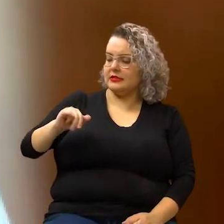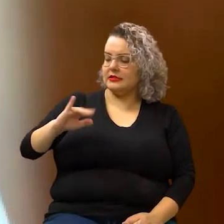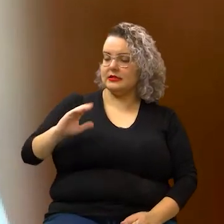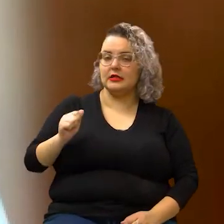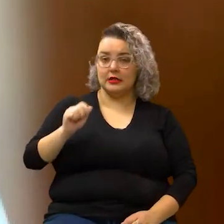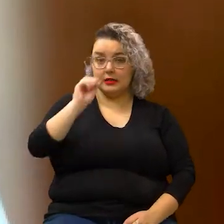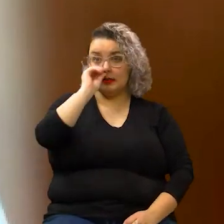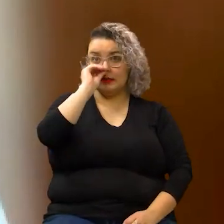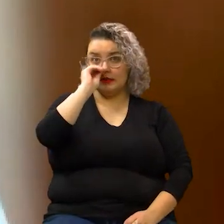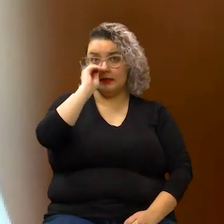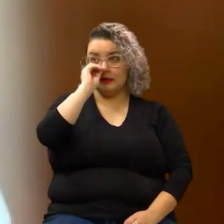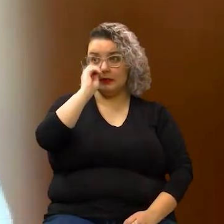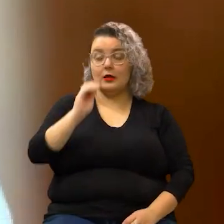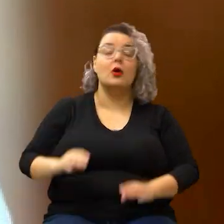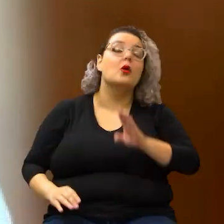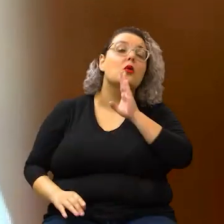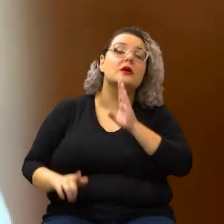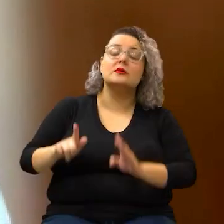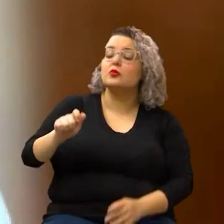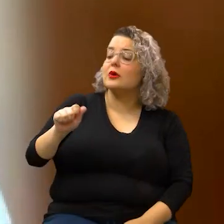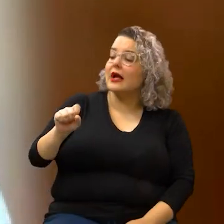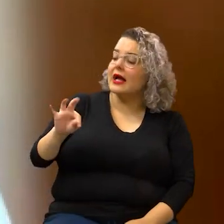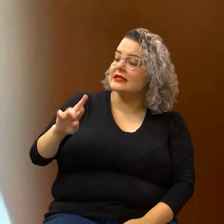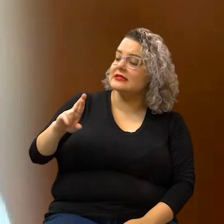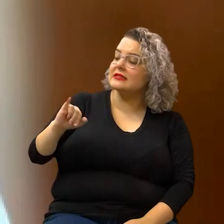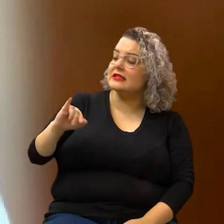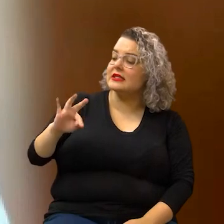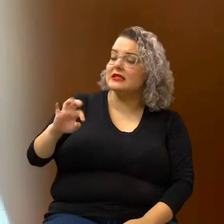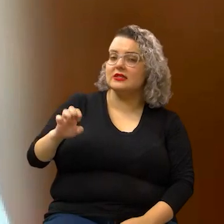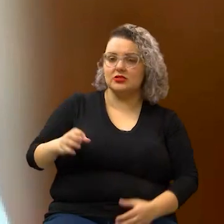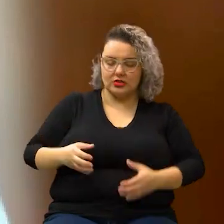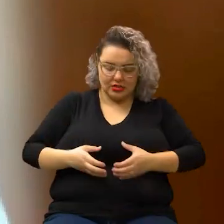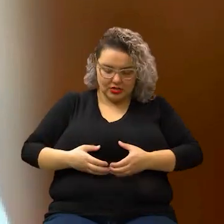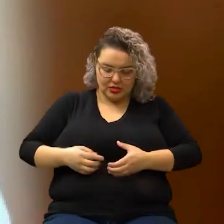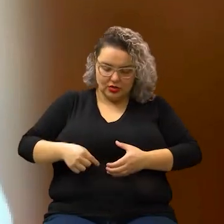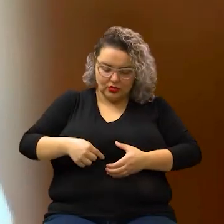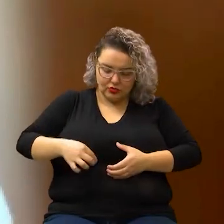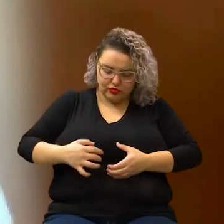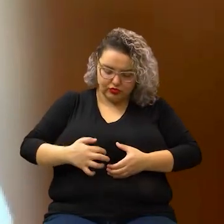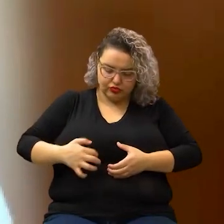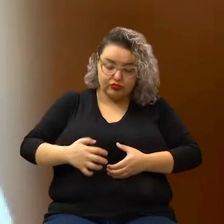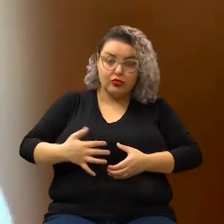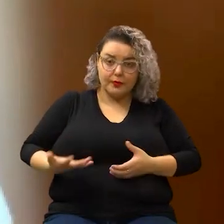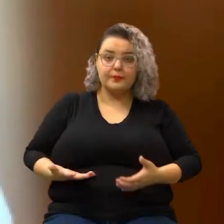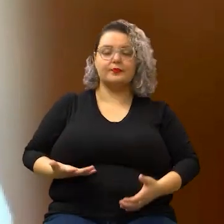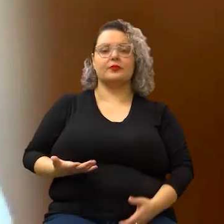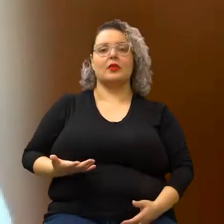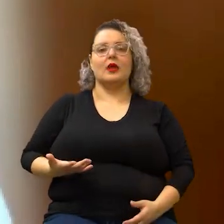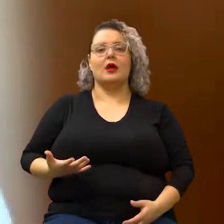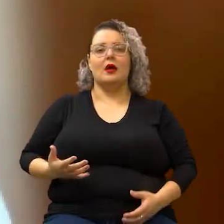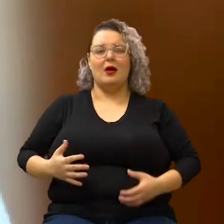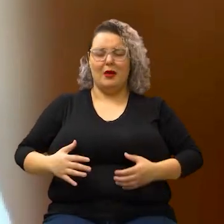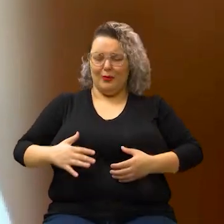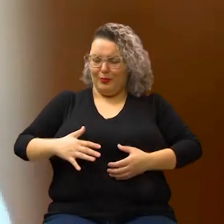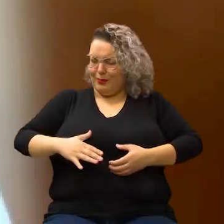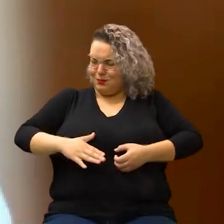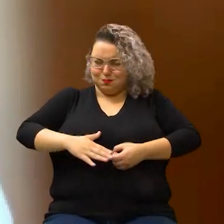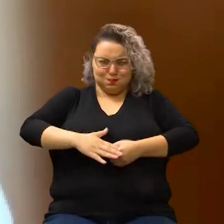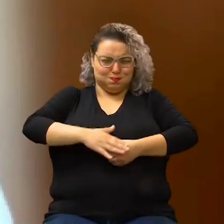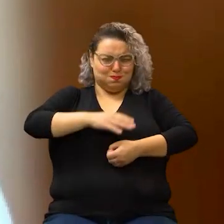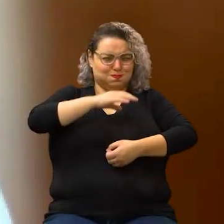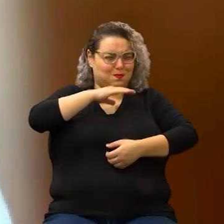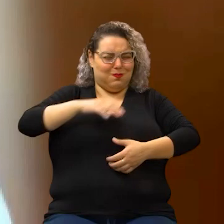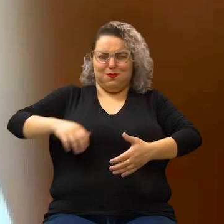popularmente chamada de gastrite, então queimação, sintomas de empachamento, alterações na